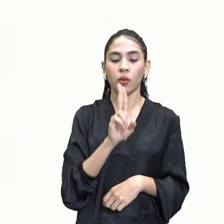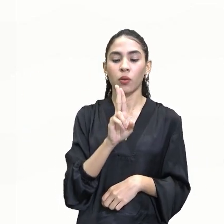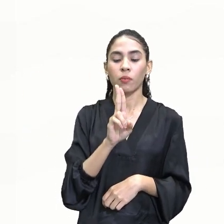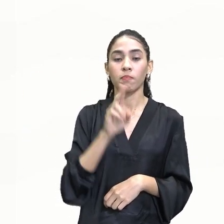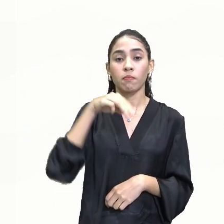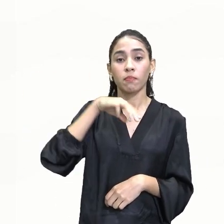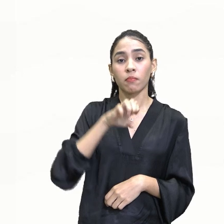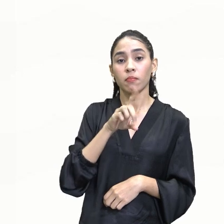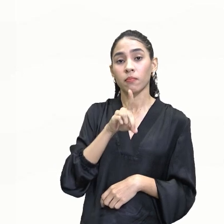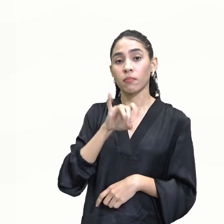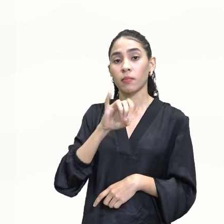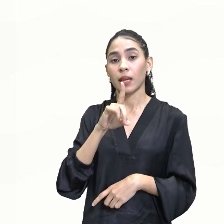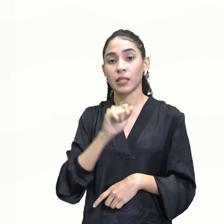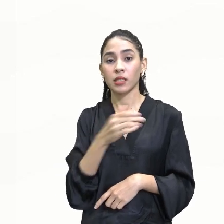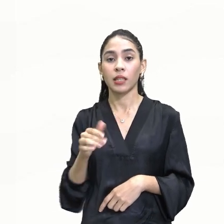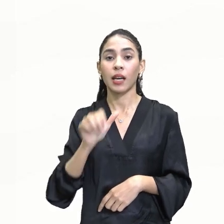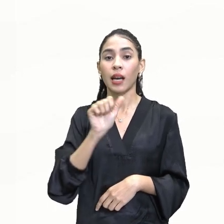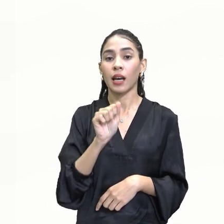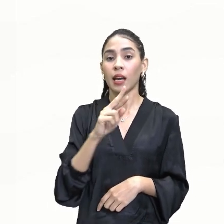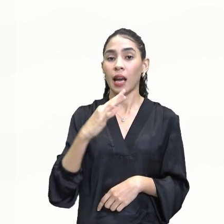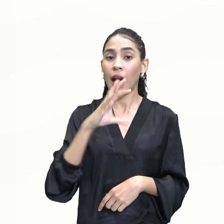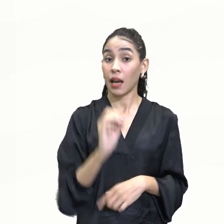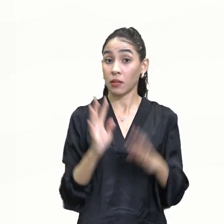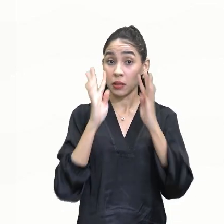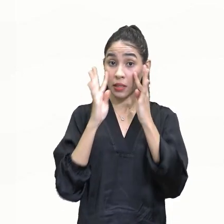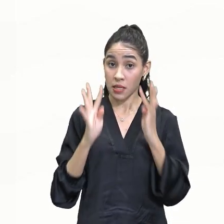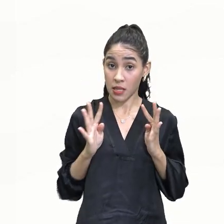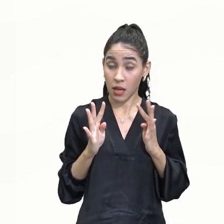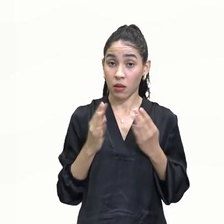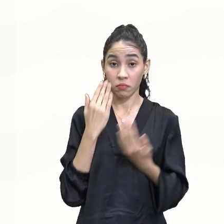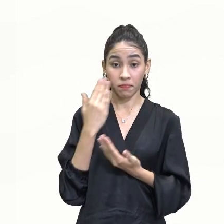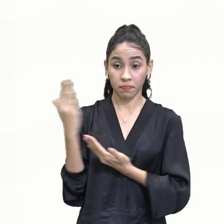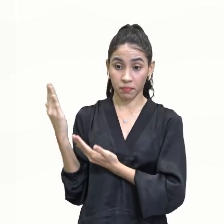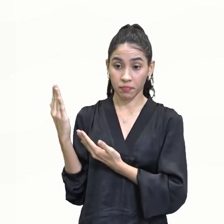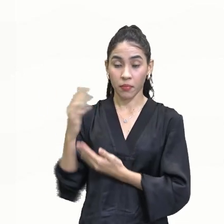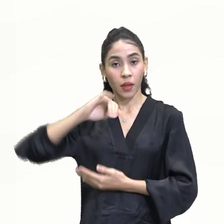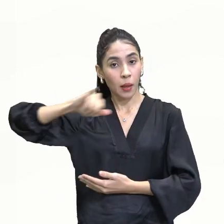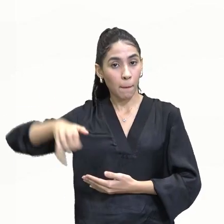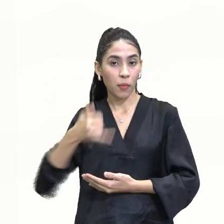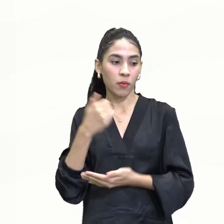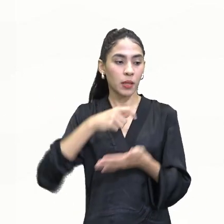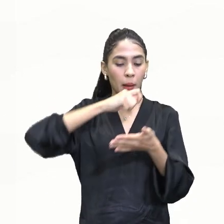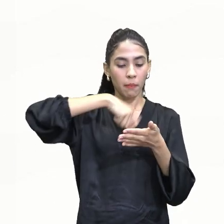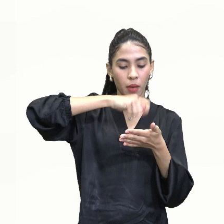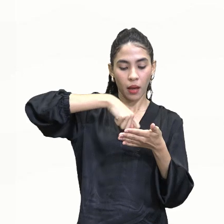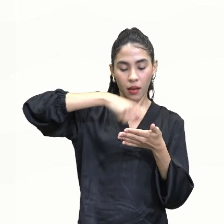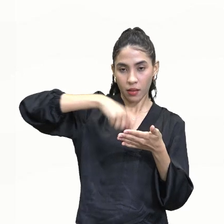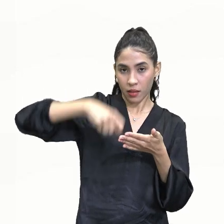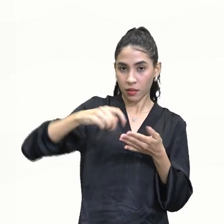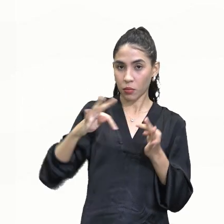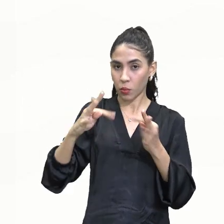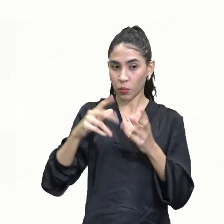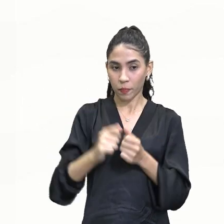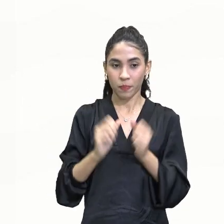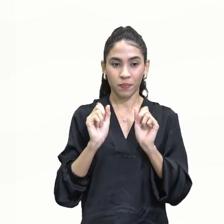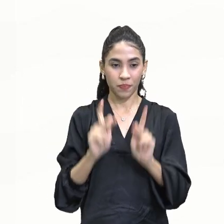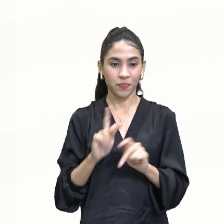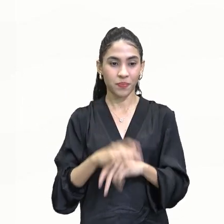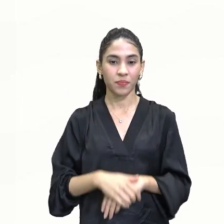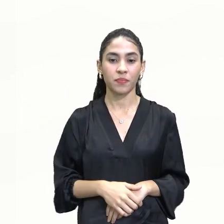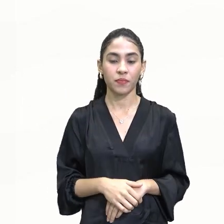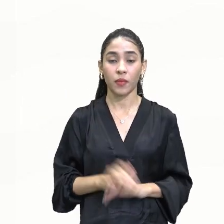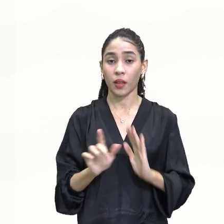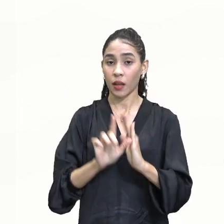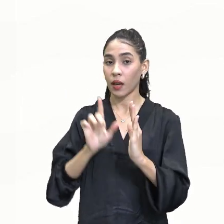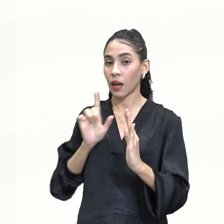arco. Então, de olho na tela, aproveite para fazer aí todas as suas anotações, tudo bem? Antes de